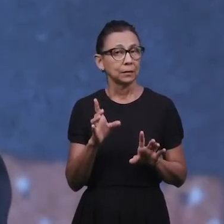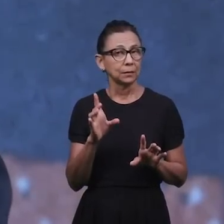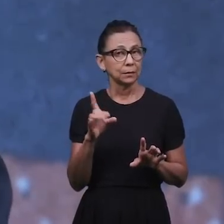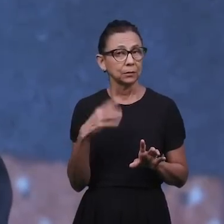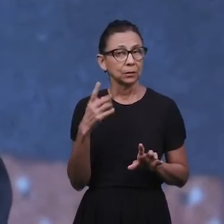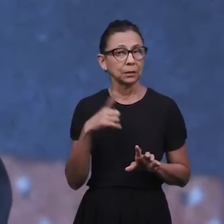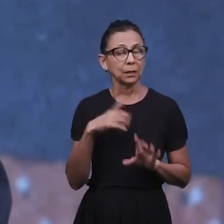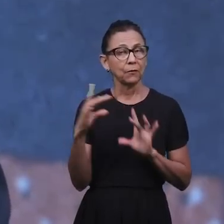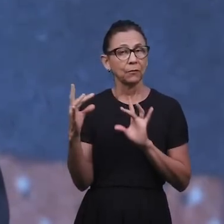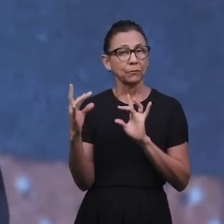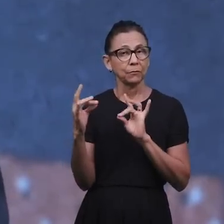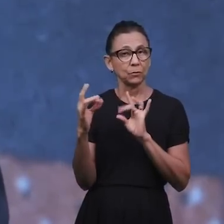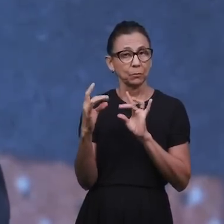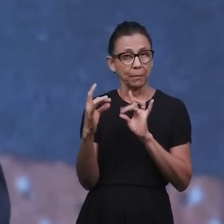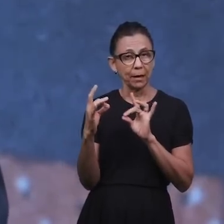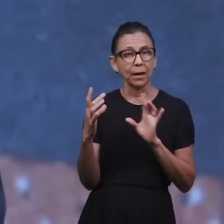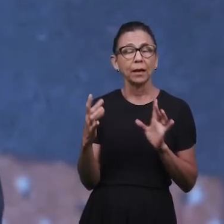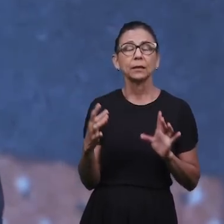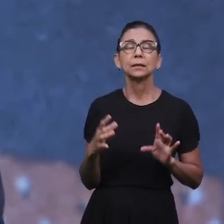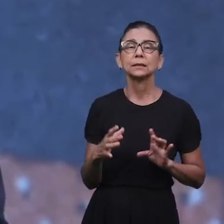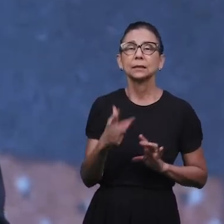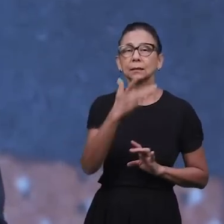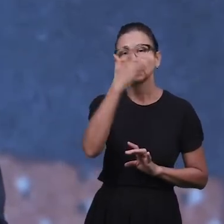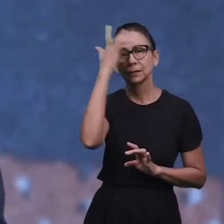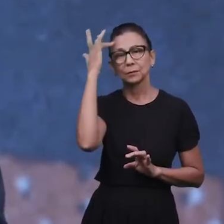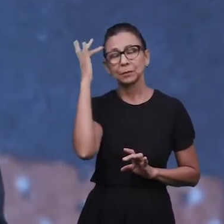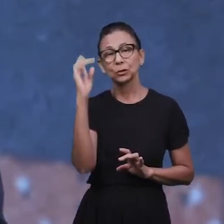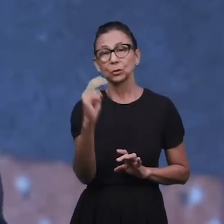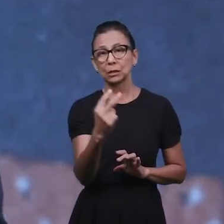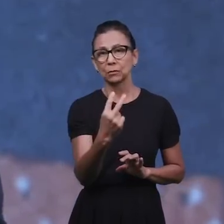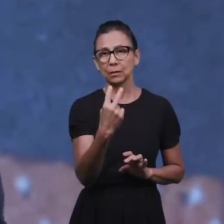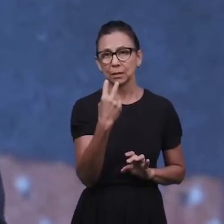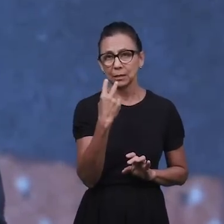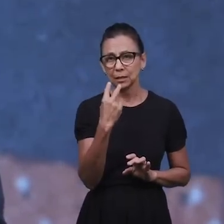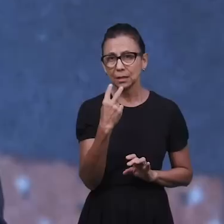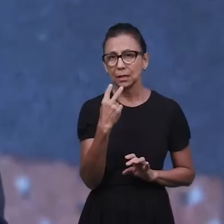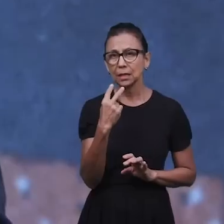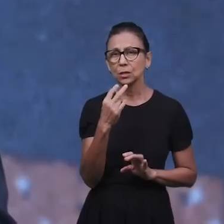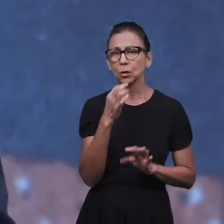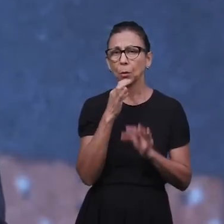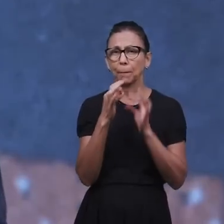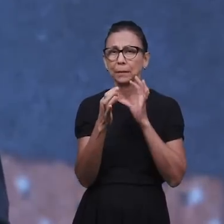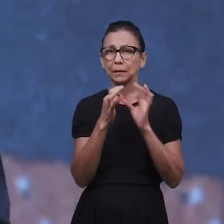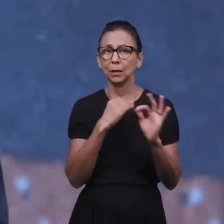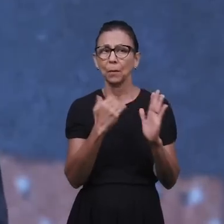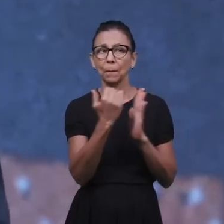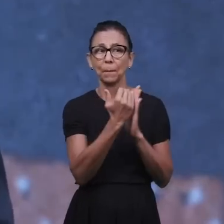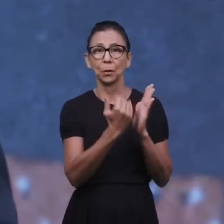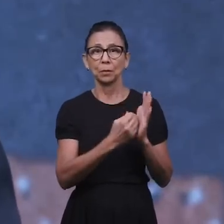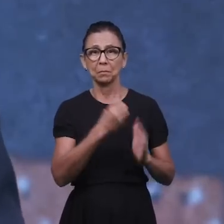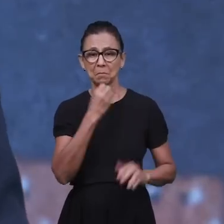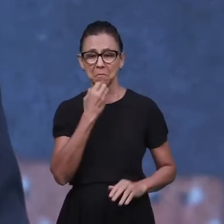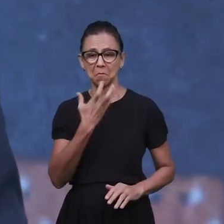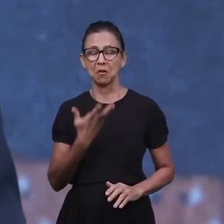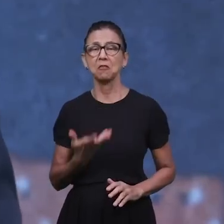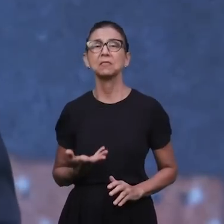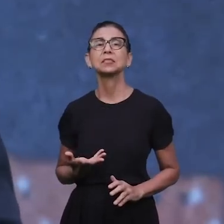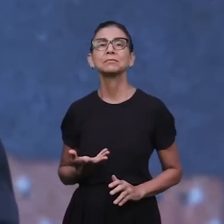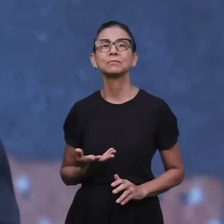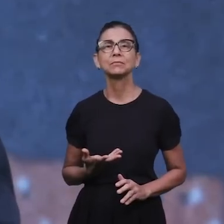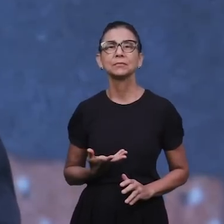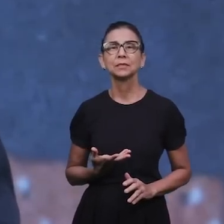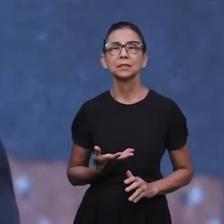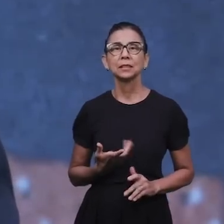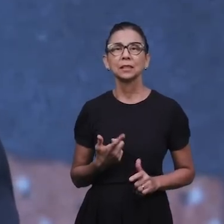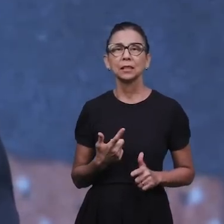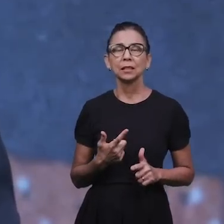temos tido um retorno, um feedback das pessoas que nos assistem falando como esse programa está bom. E sabe por que